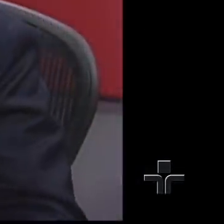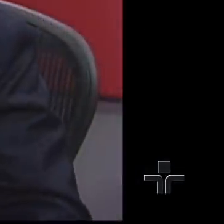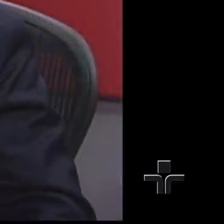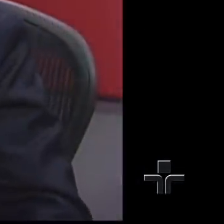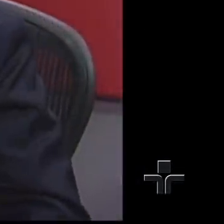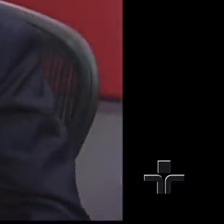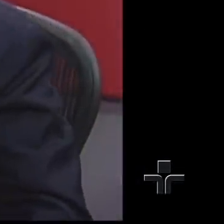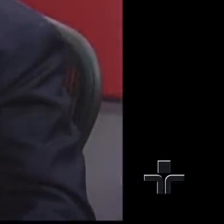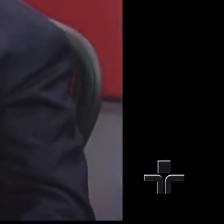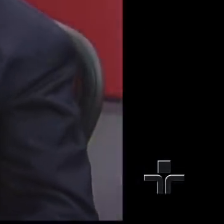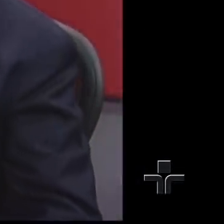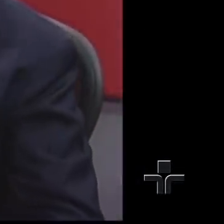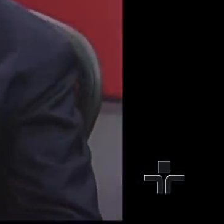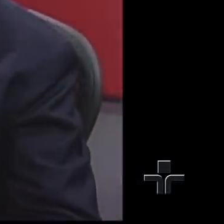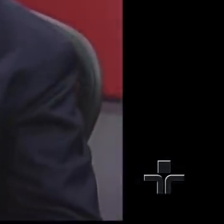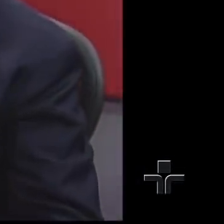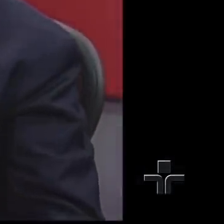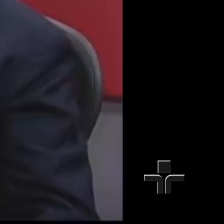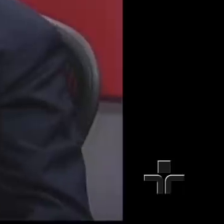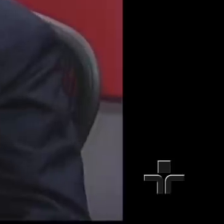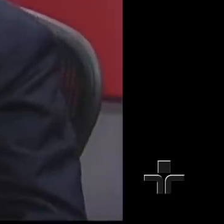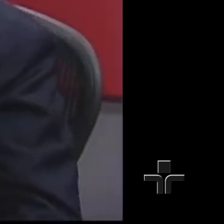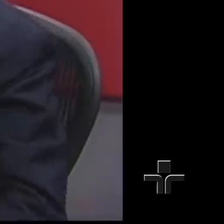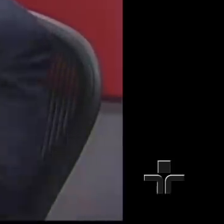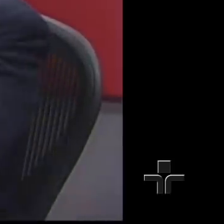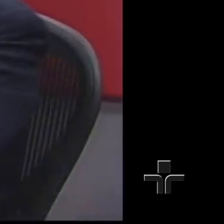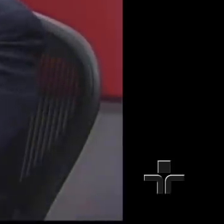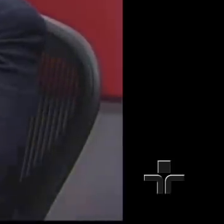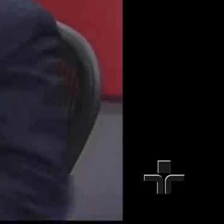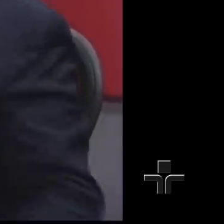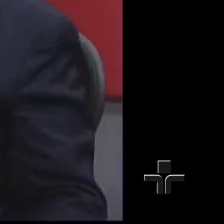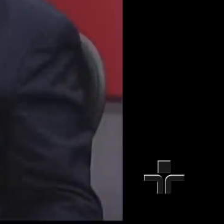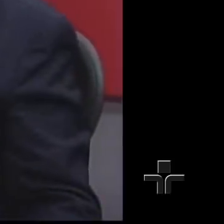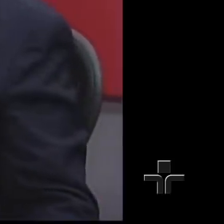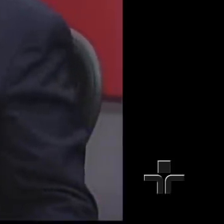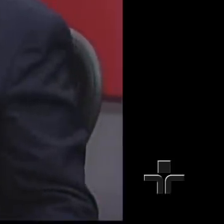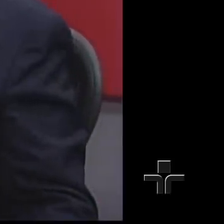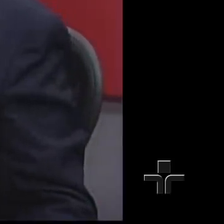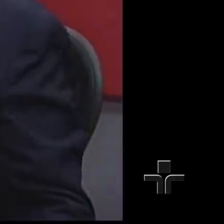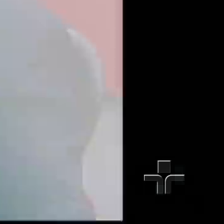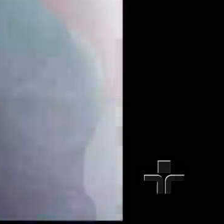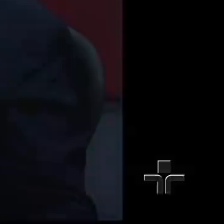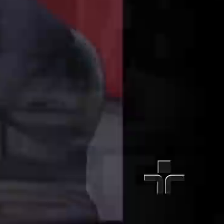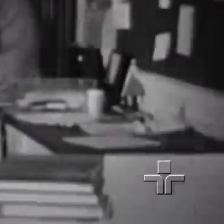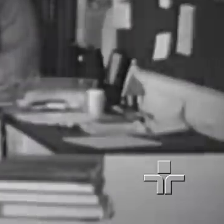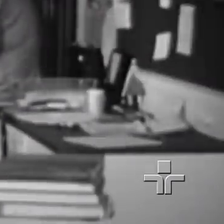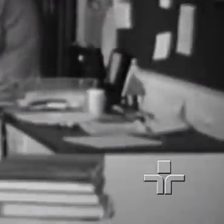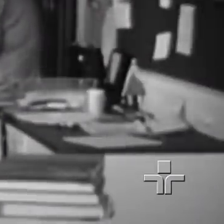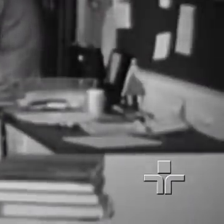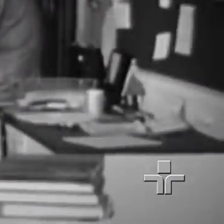centavo disponível na União, porque os juros e o déficit da Previdência deixam a União completamente maniatada.